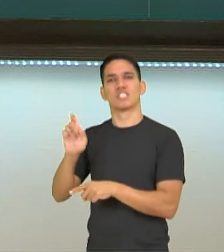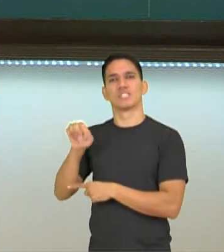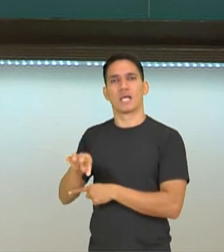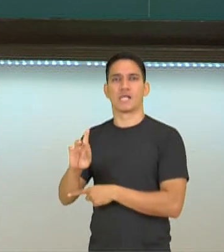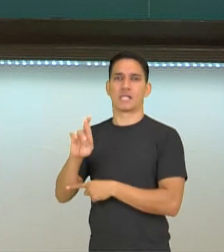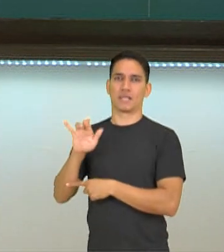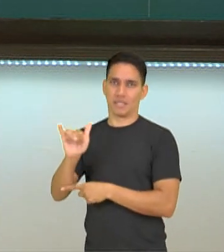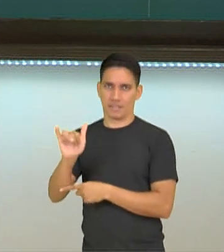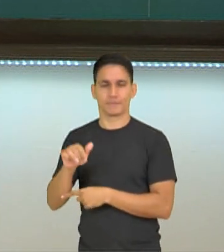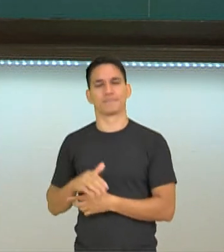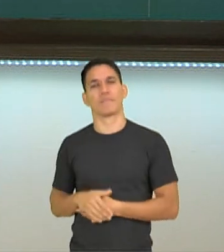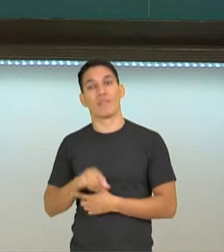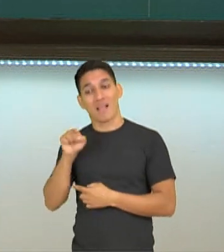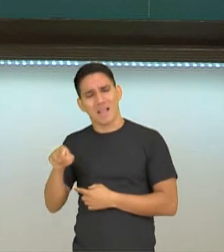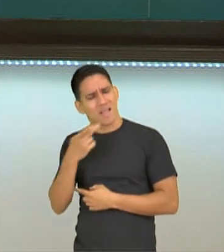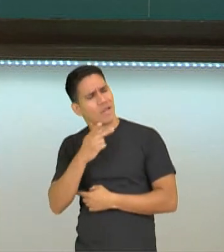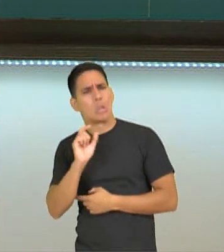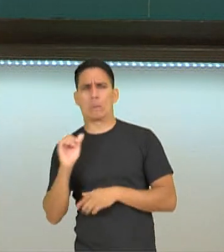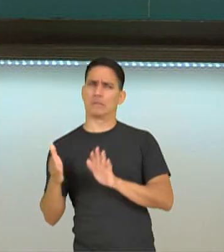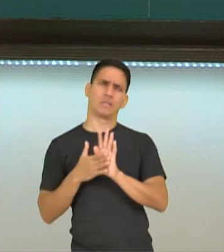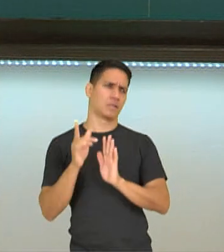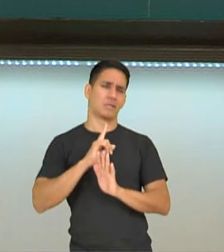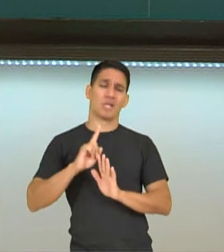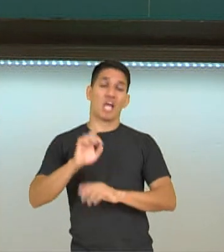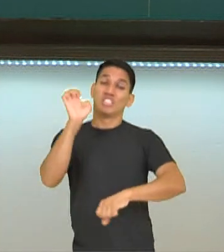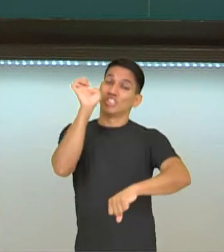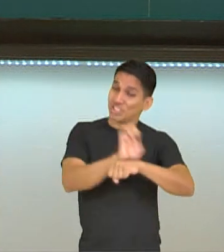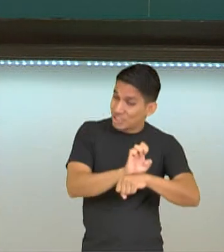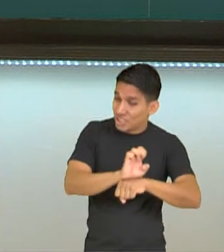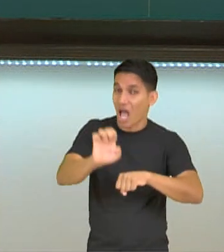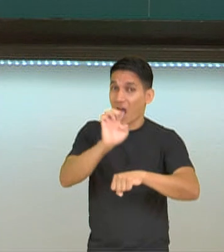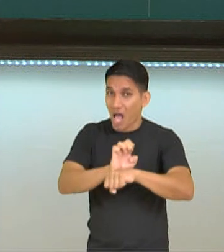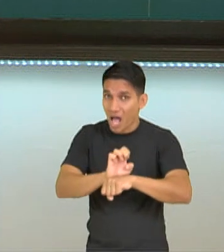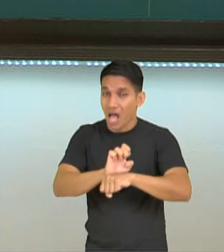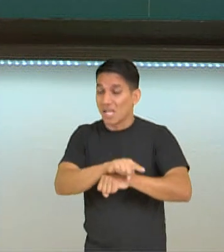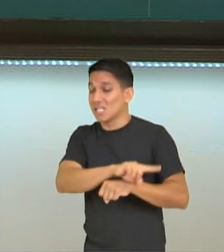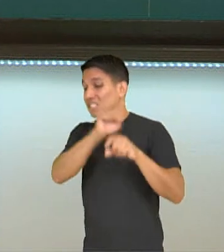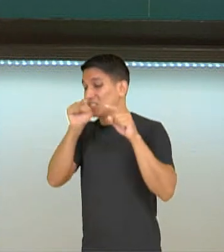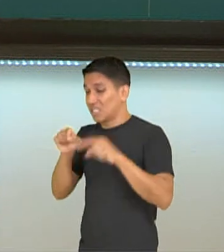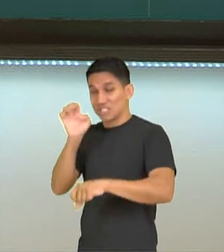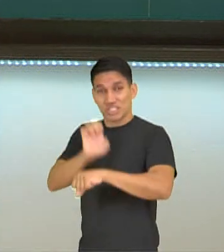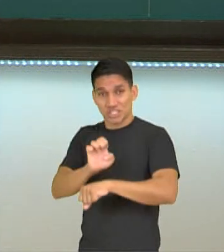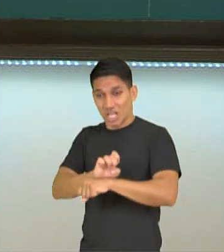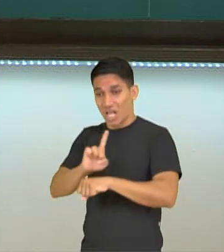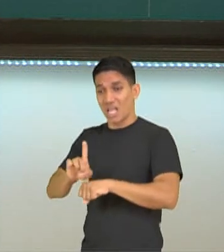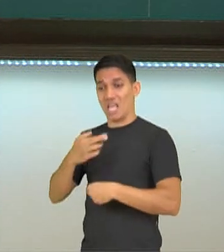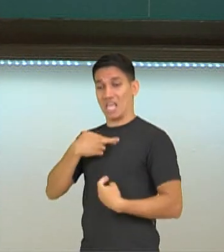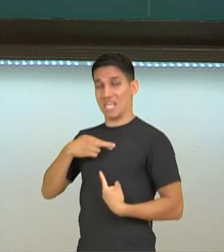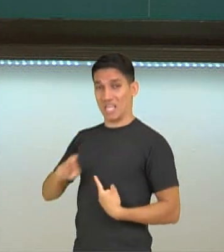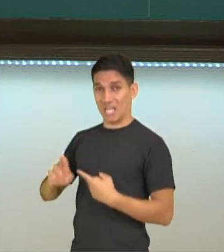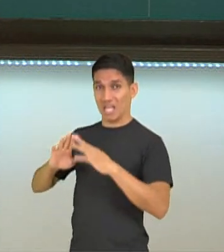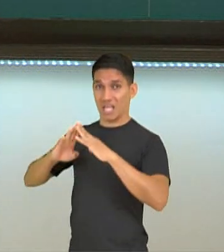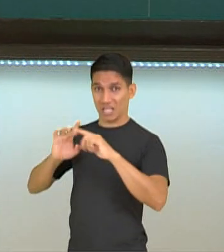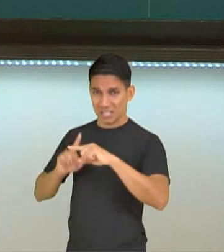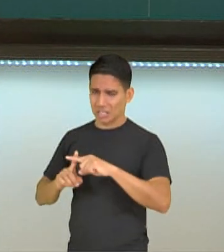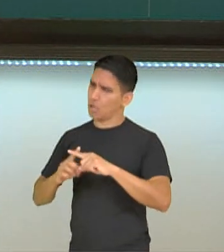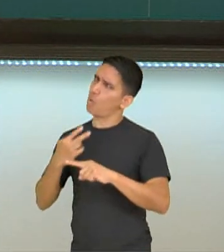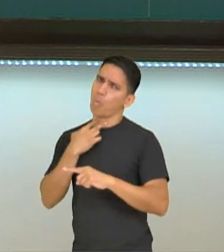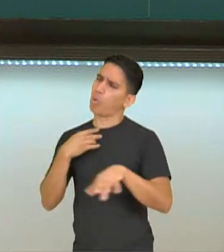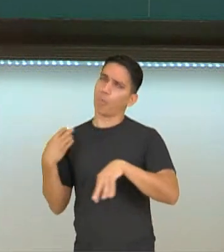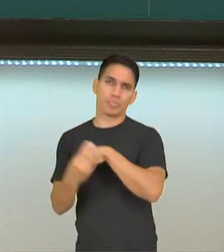O Estado e a Igreja devem se separar. Governo e religião são coisas que não devem se misturar.